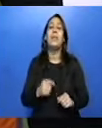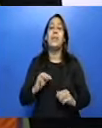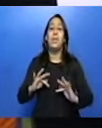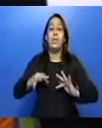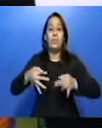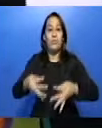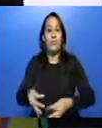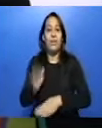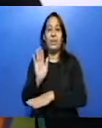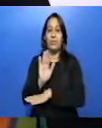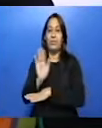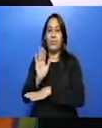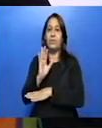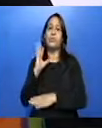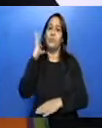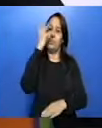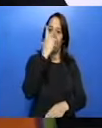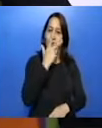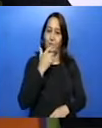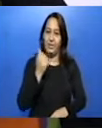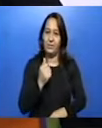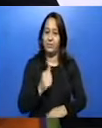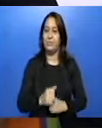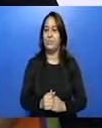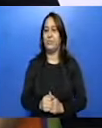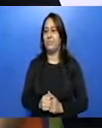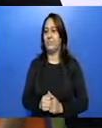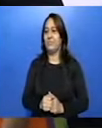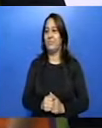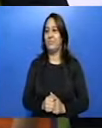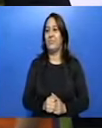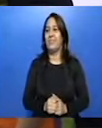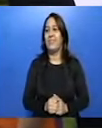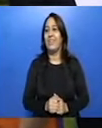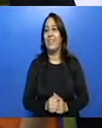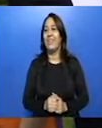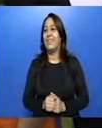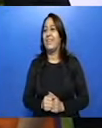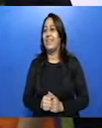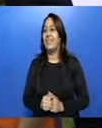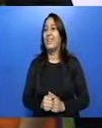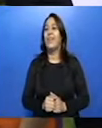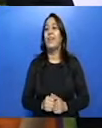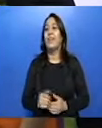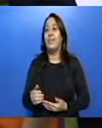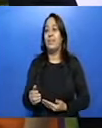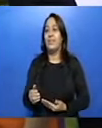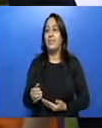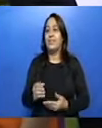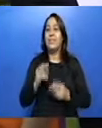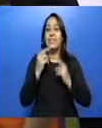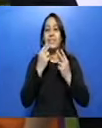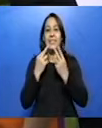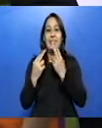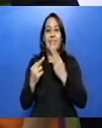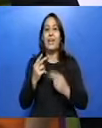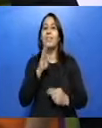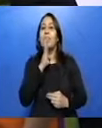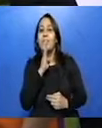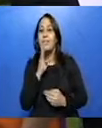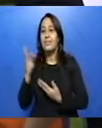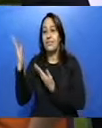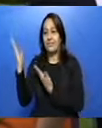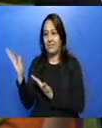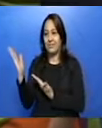bem bonito. De ré, Genésio jacaré, janta, canja, janta,